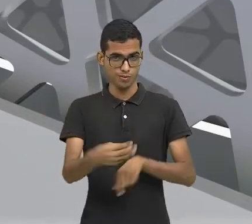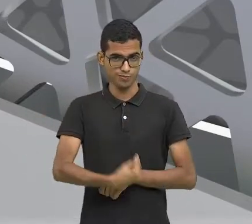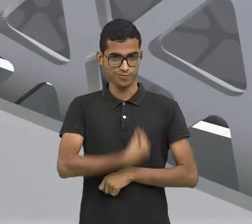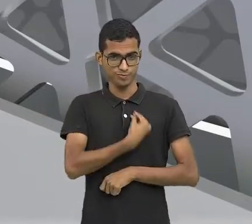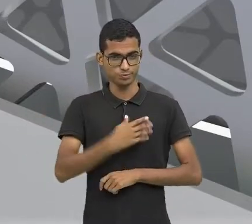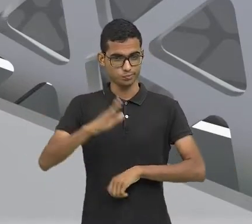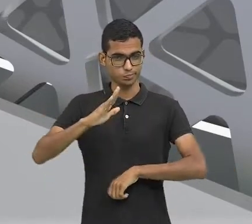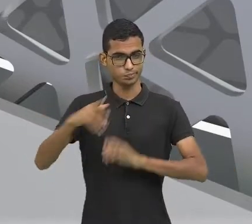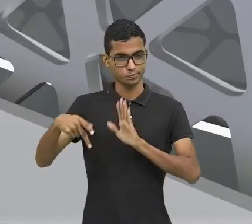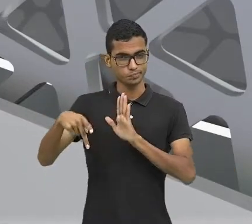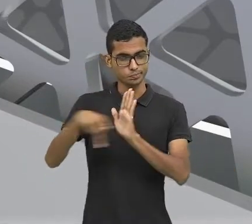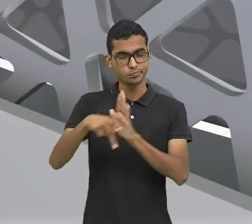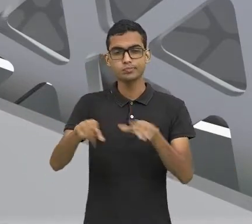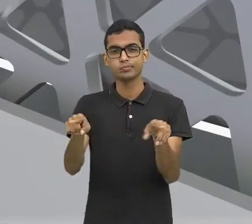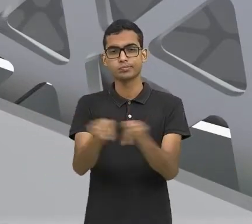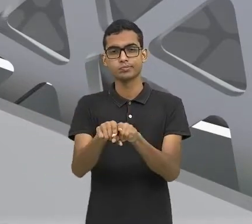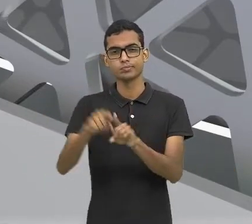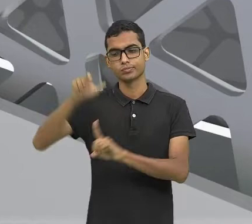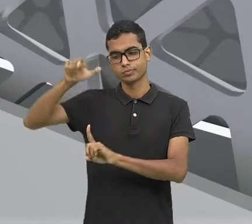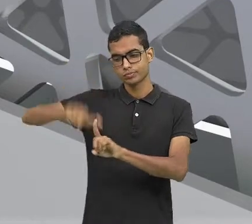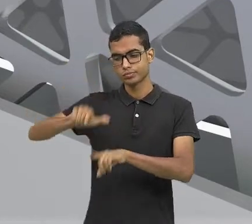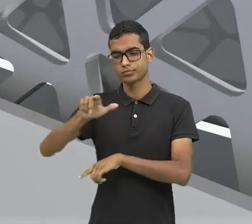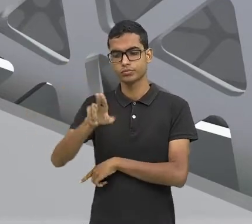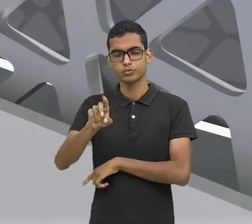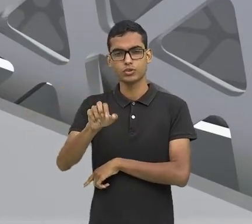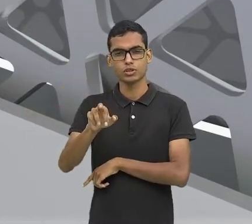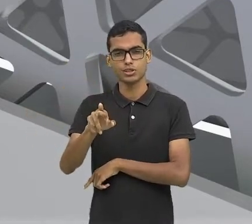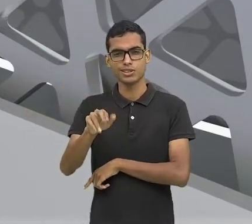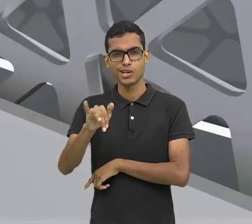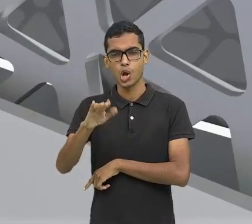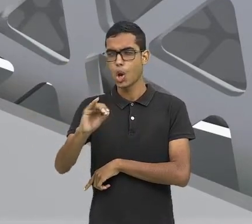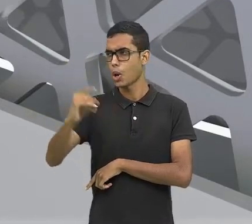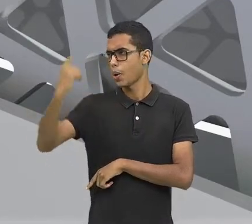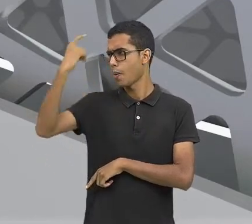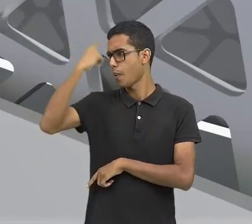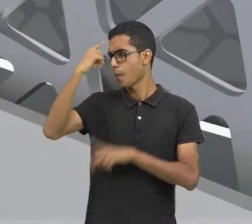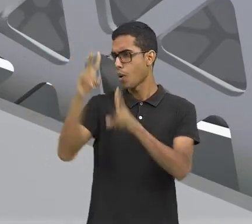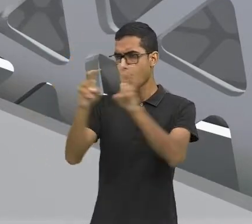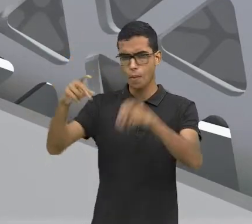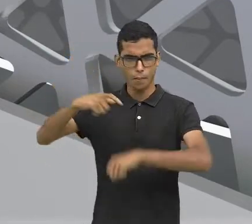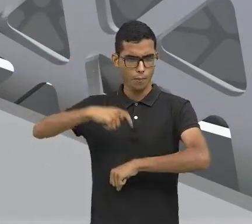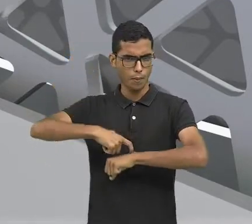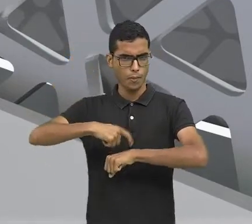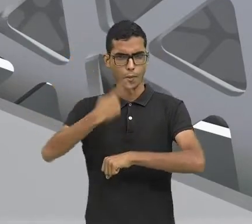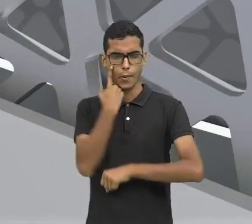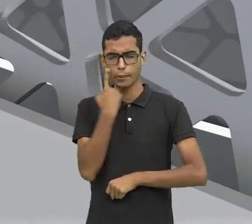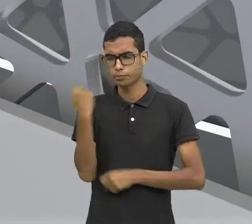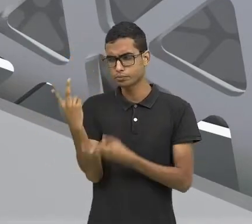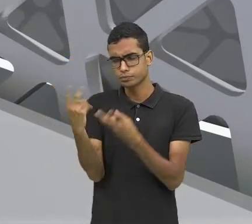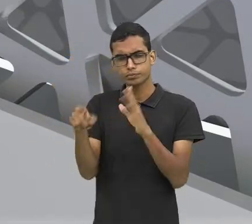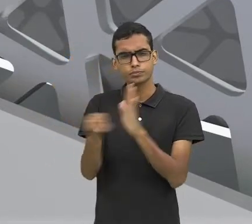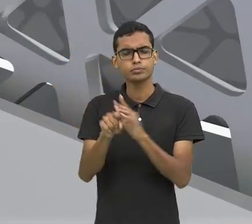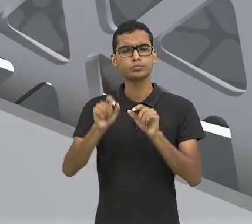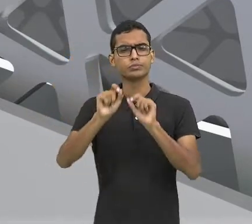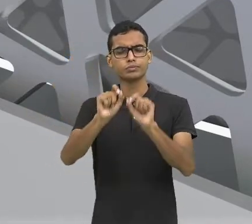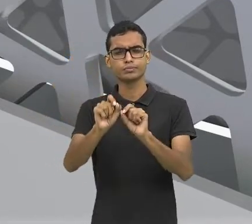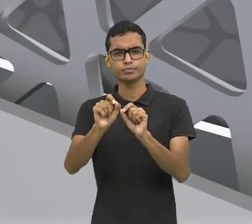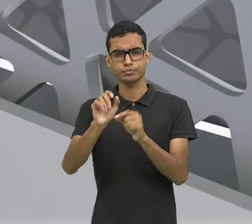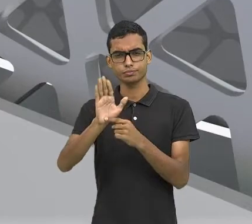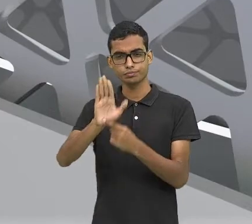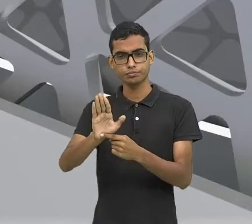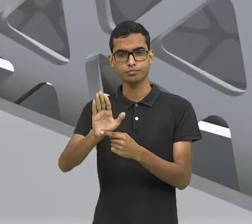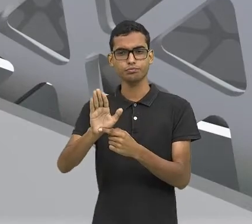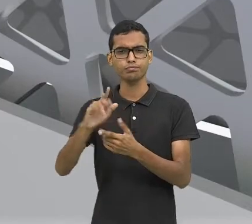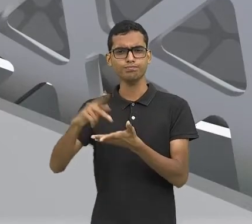Então percebo que nós vamos ter um eu lírico que está a pensar sobre o tempo. E observem que ele intitula o nosso poema como